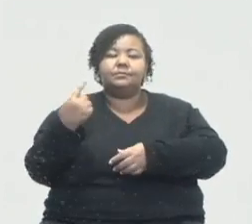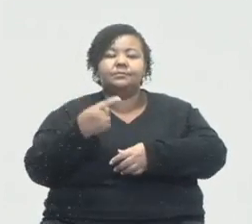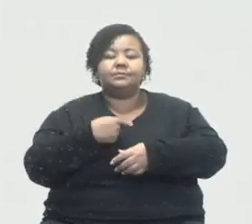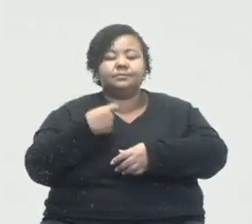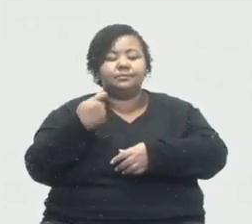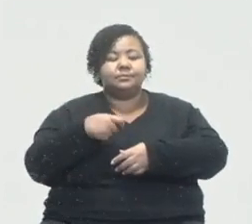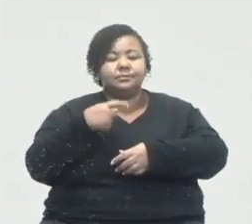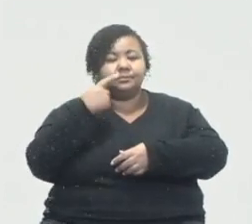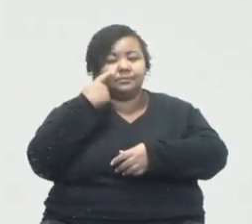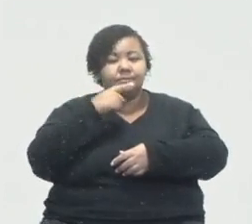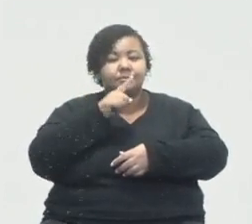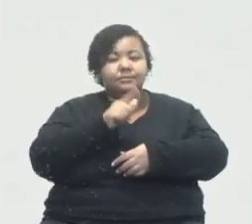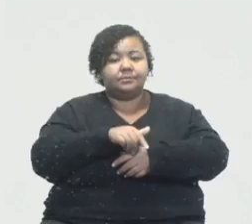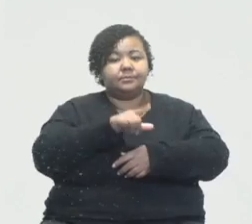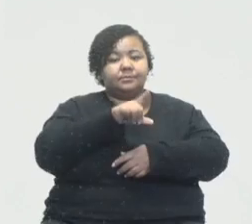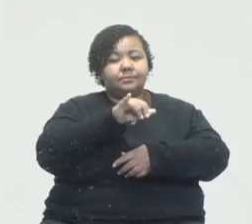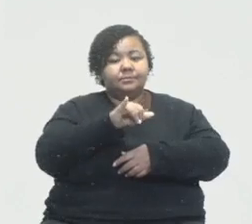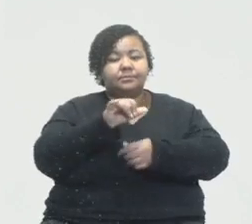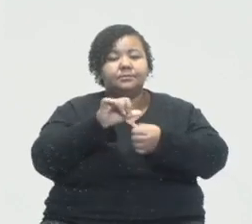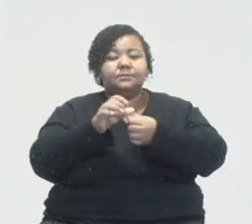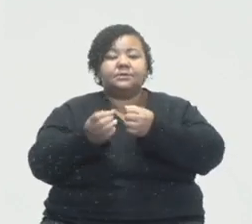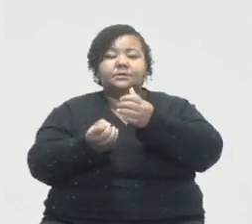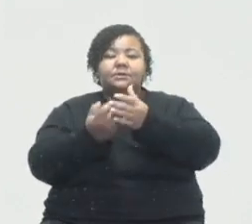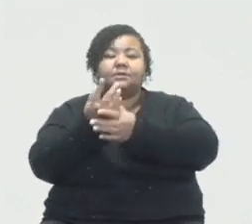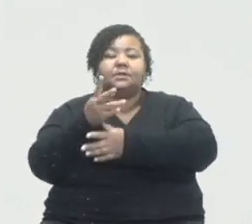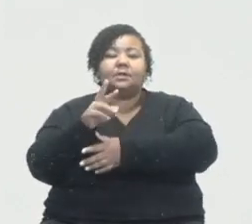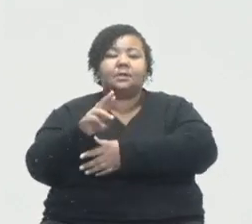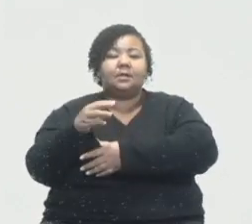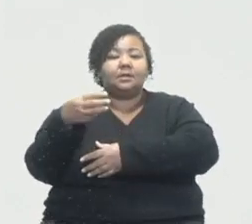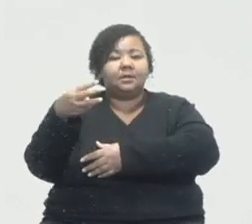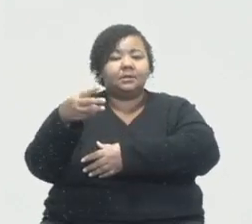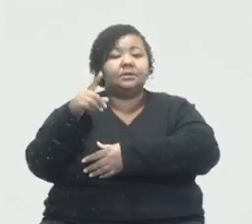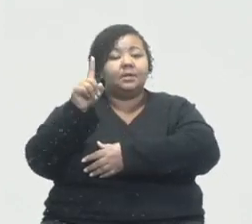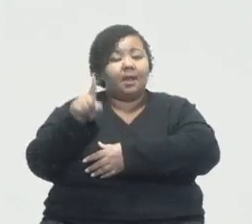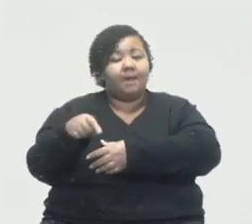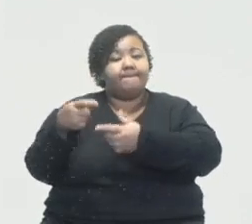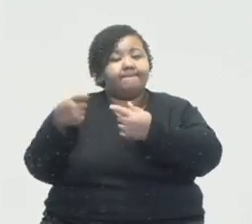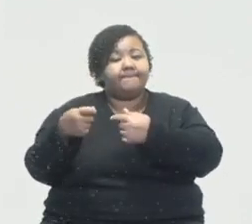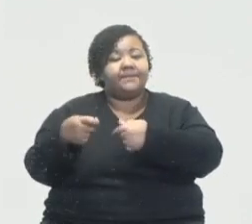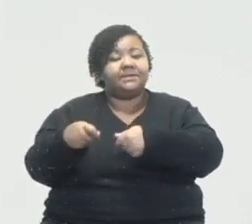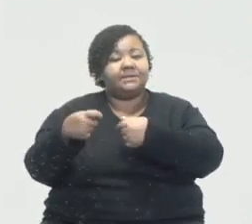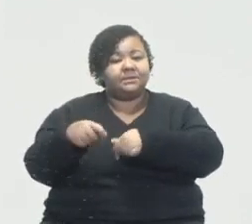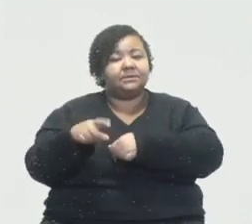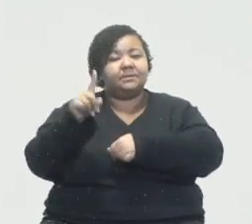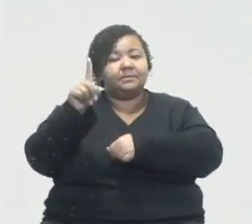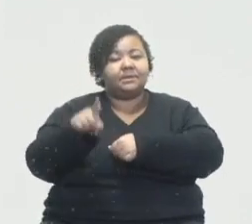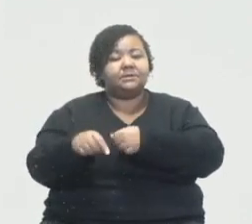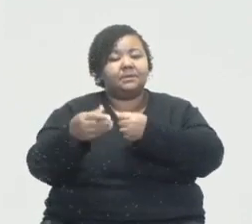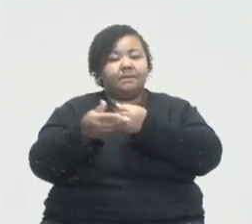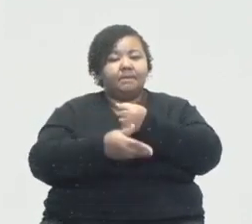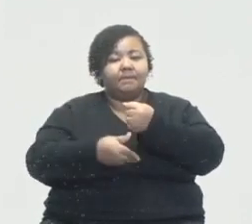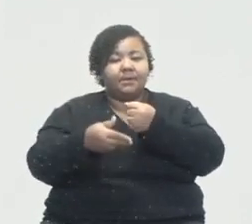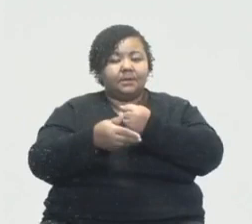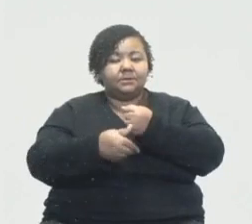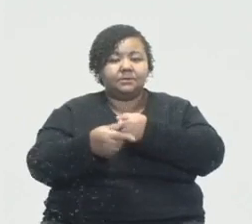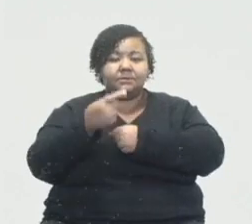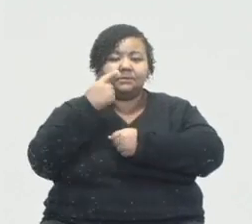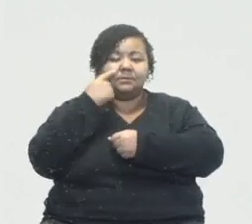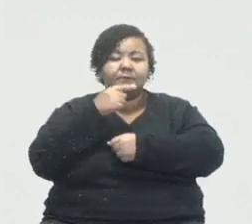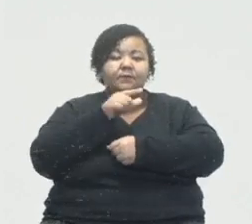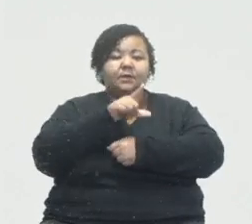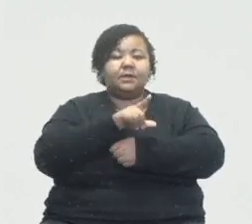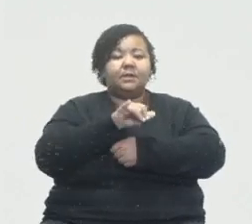ele é LI e se gera o R3, que essa é uma condição para ter uma base. Para verificar se ele é LI, eu vou